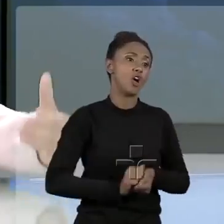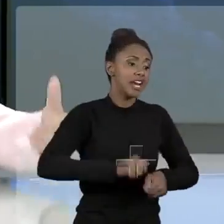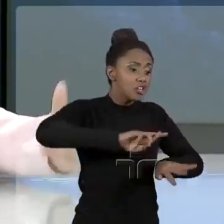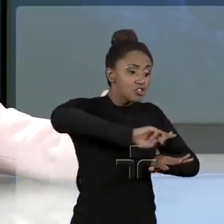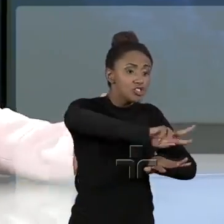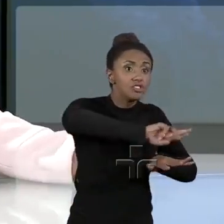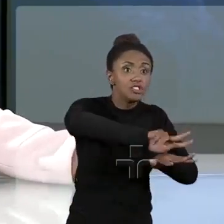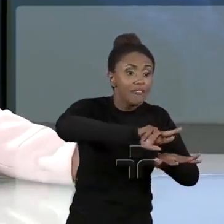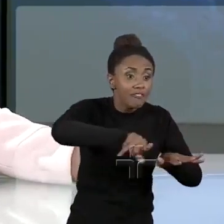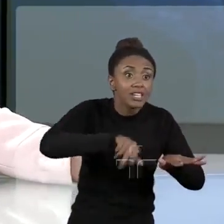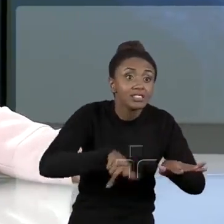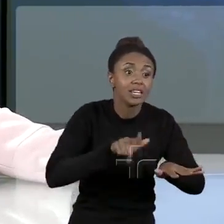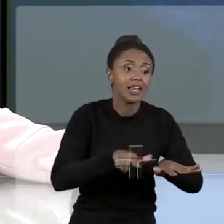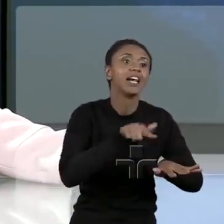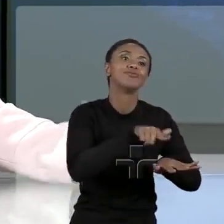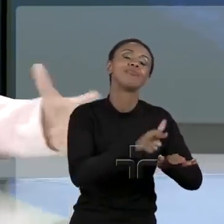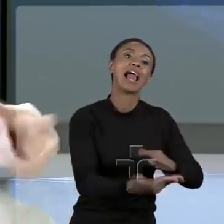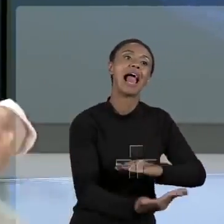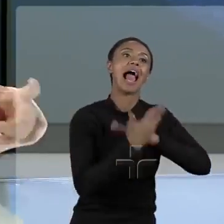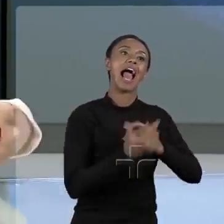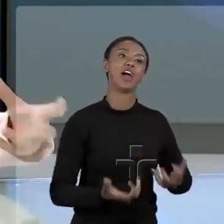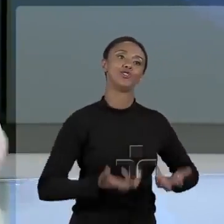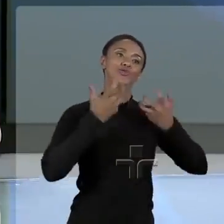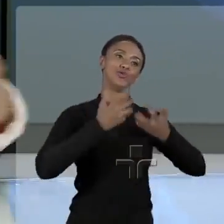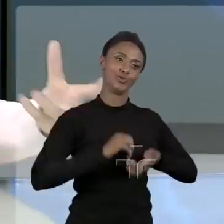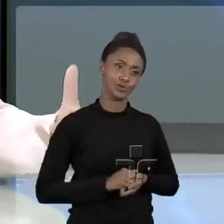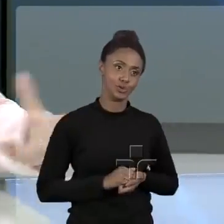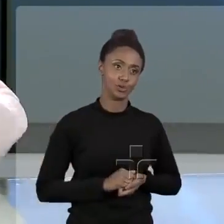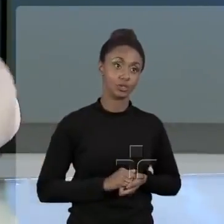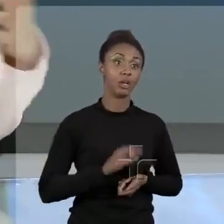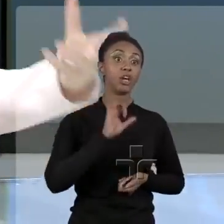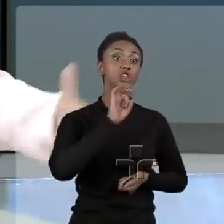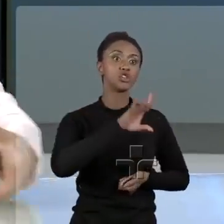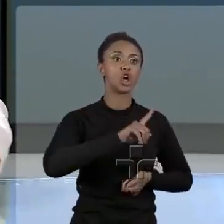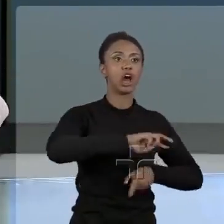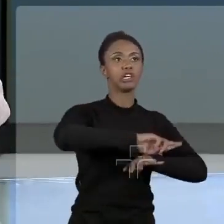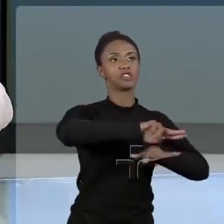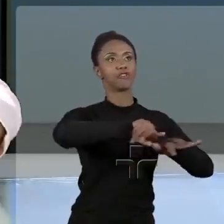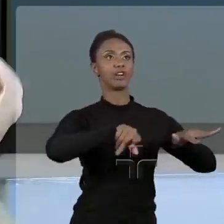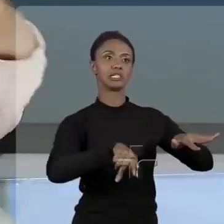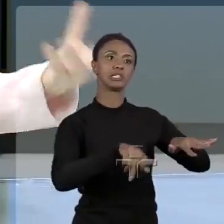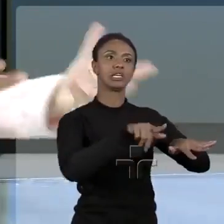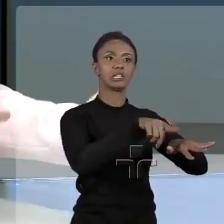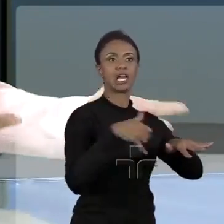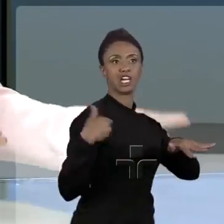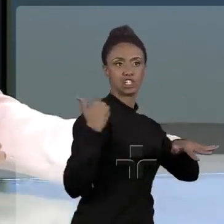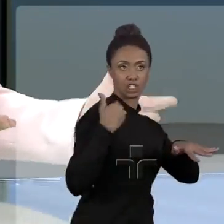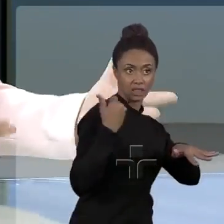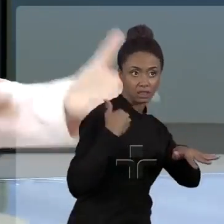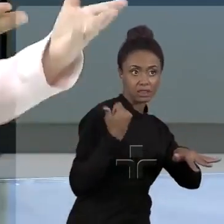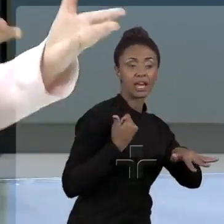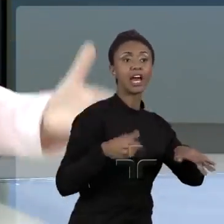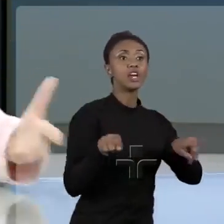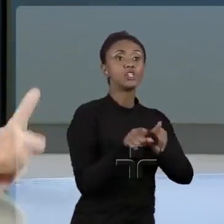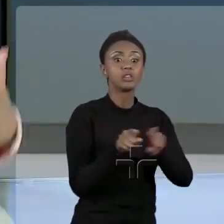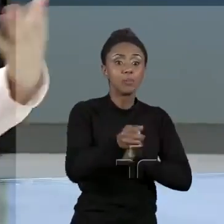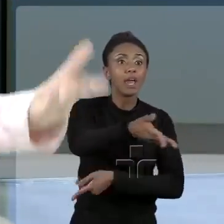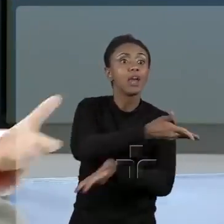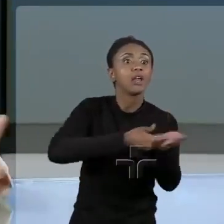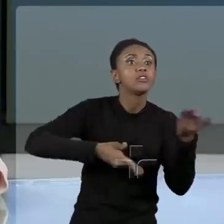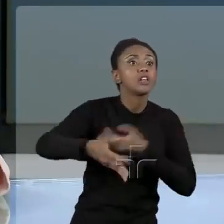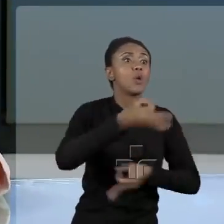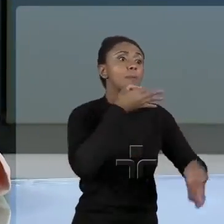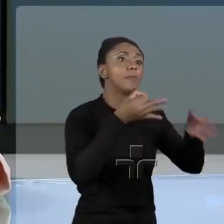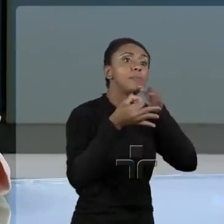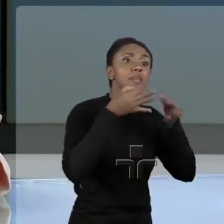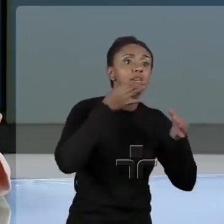diversidade efetivamente enriquece. Né? Não só esse tipo de diversidade, mas também de pensamento. Daí eu falar de novo na